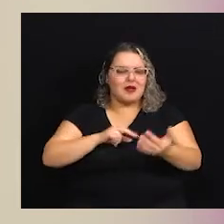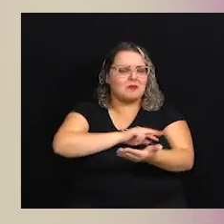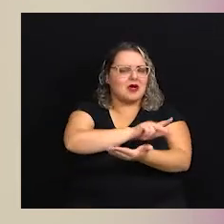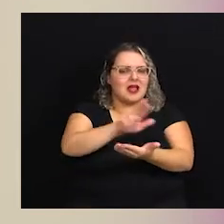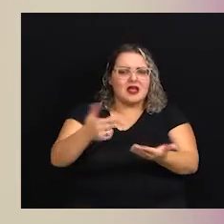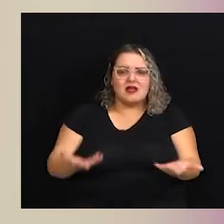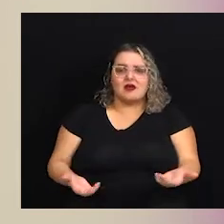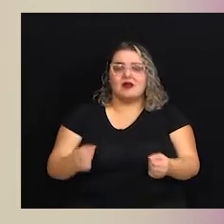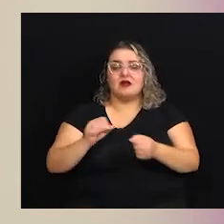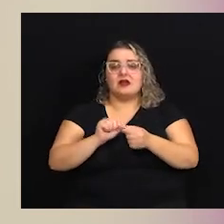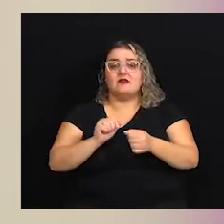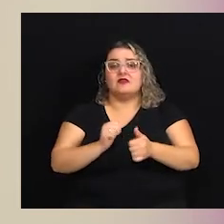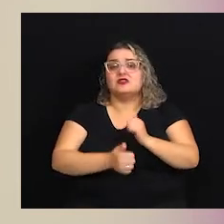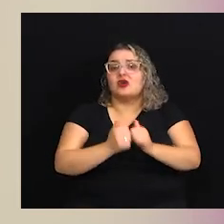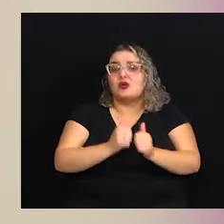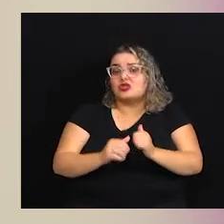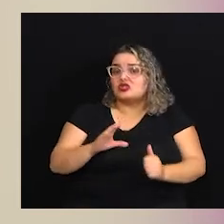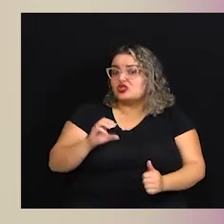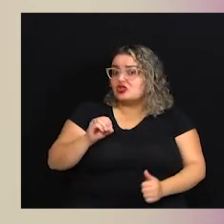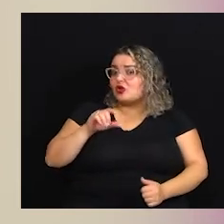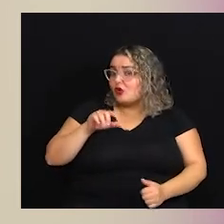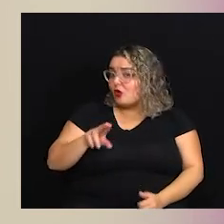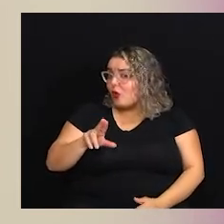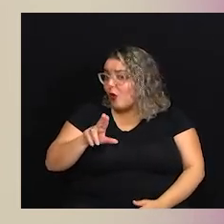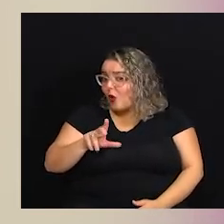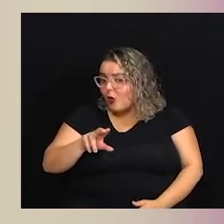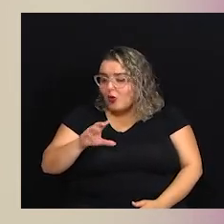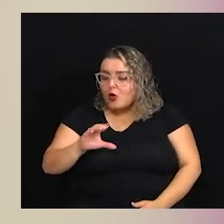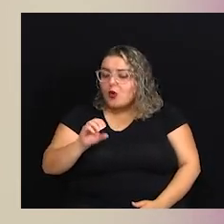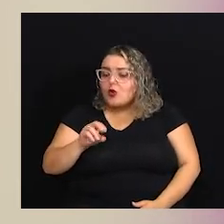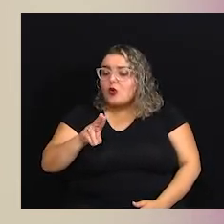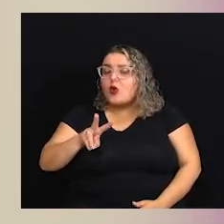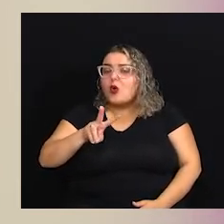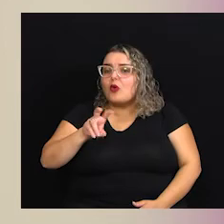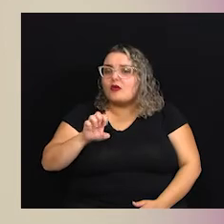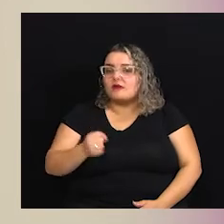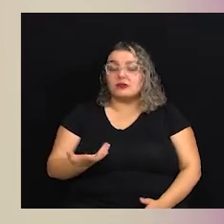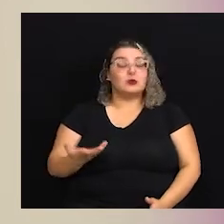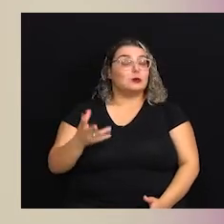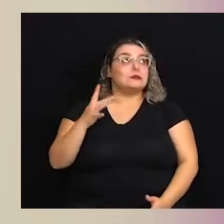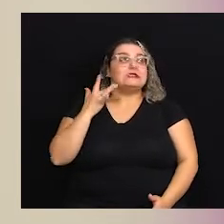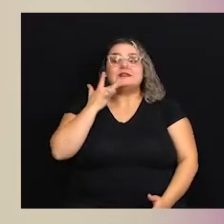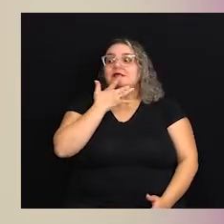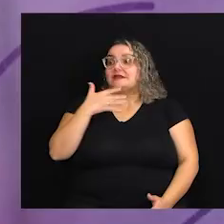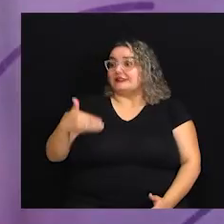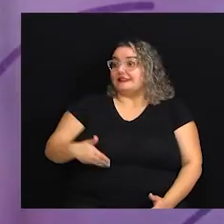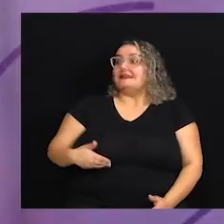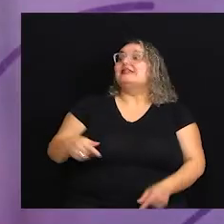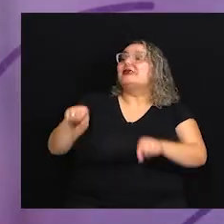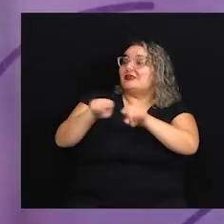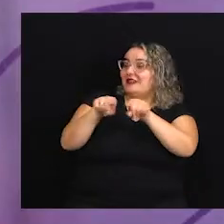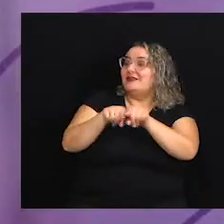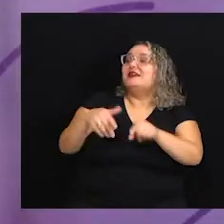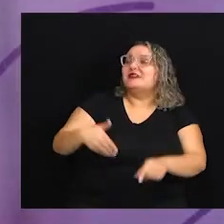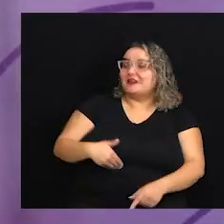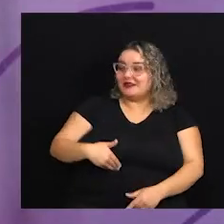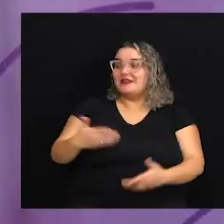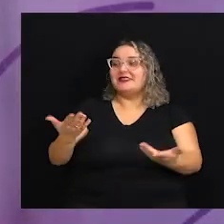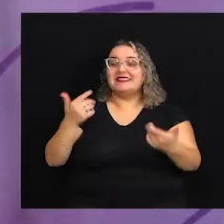bem variada, faz um arroz de couve, faz um macarrão de abobrinha, olha quanta coisa deliciosa, já está me dando até fome. Também tô